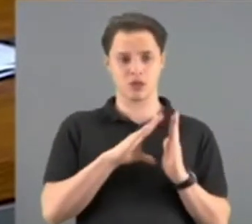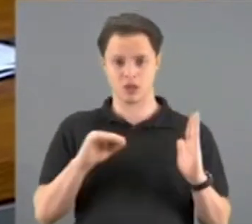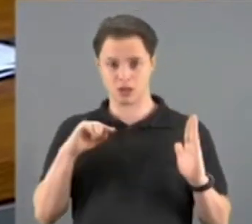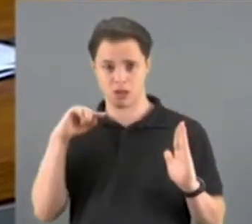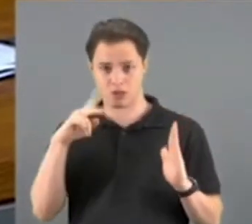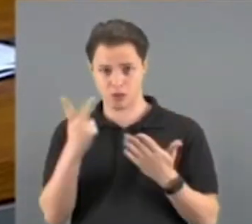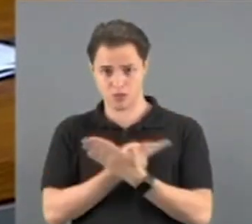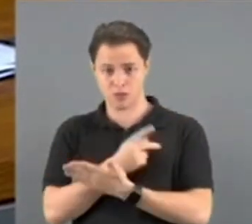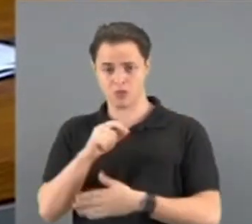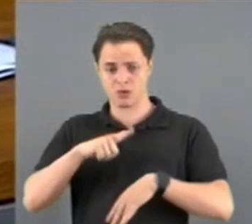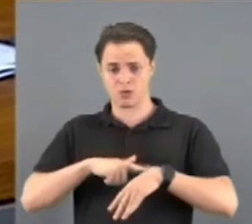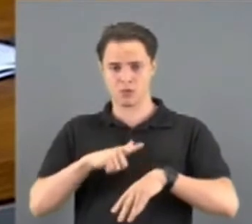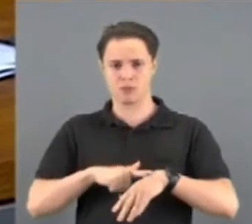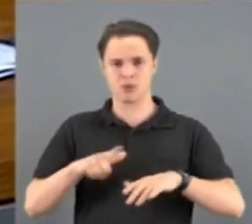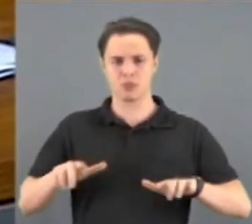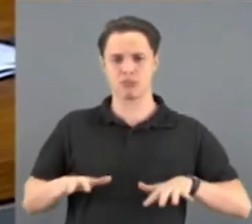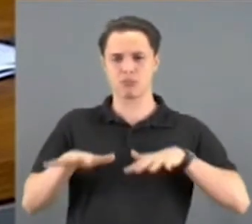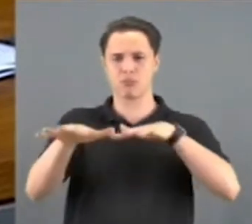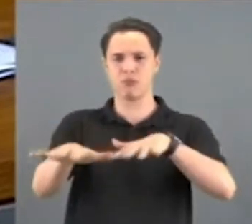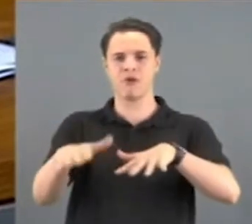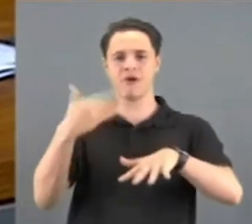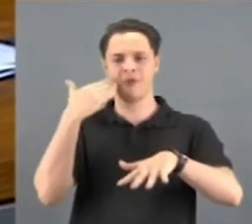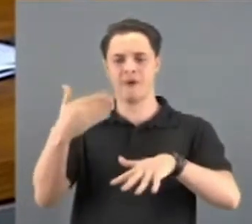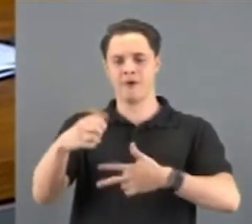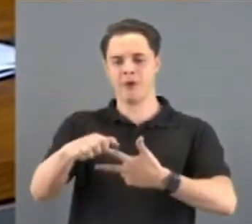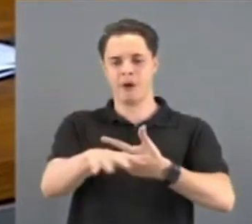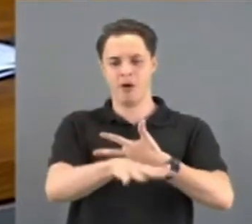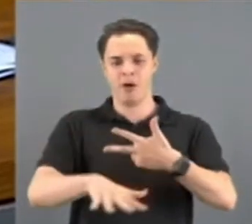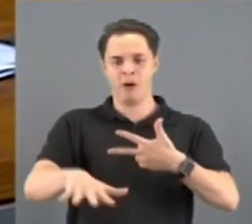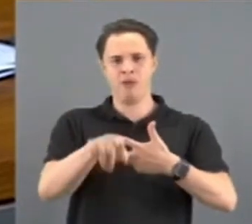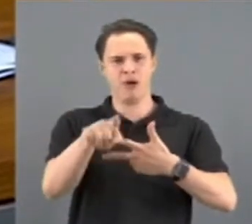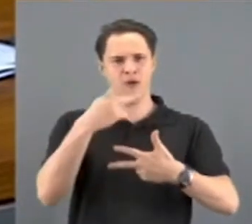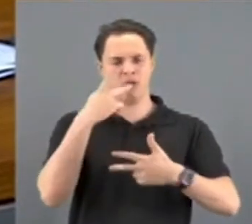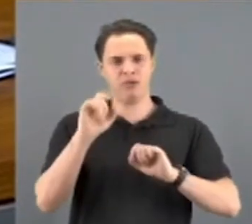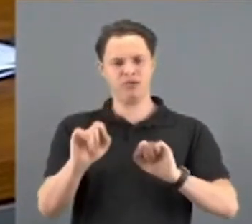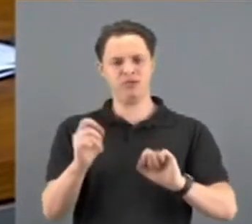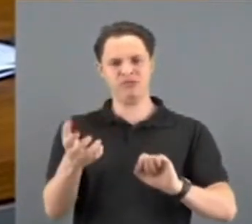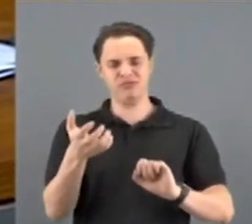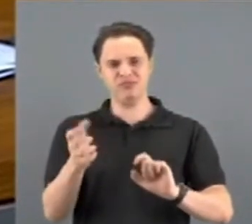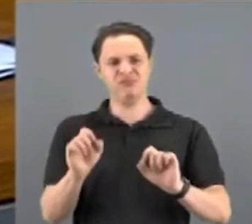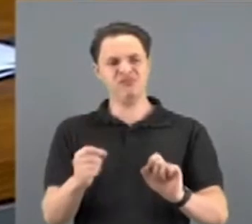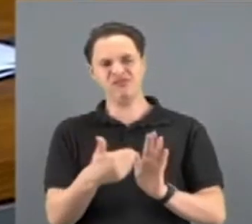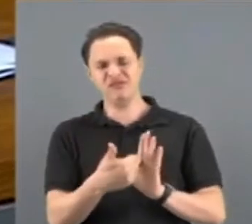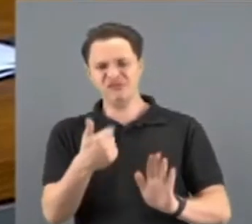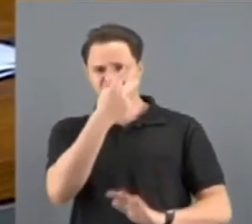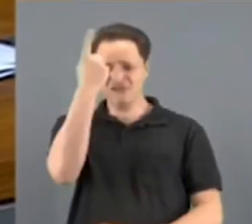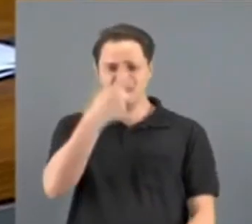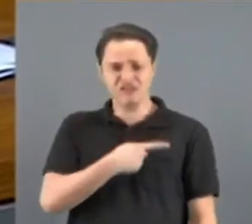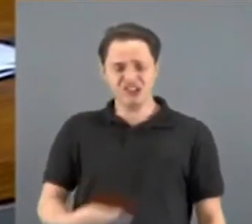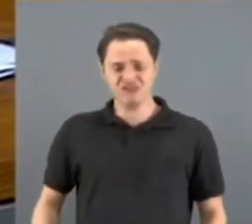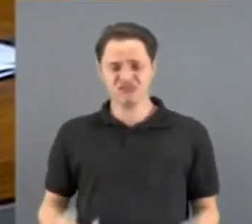arredores, durante manifestações na Praça dos Três Poderes. O senhor mesmo disse que as faixas queriam tirar o presidente da República, não queria a